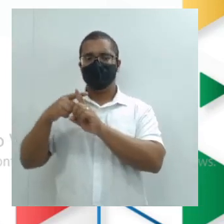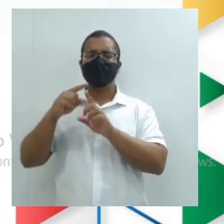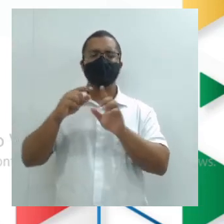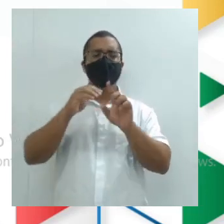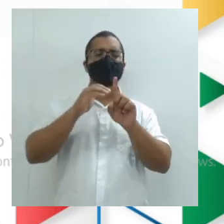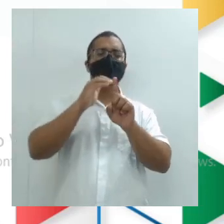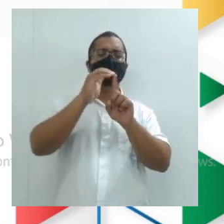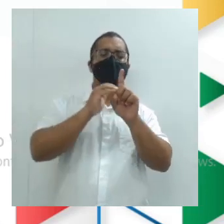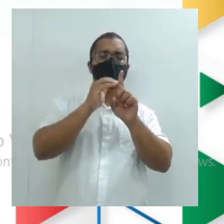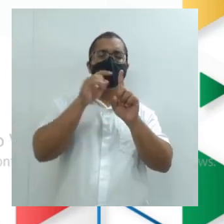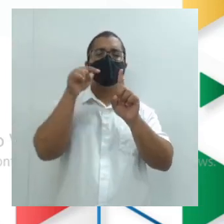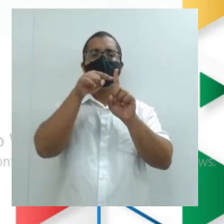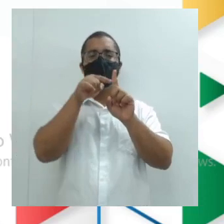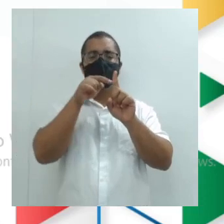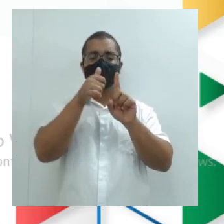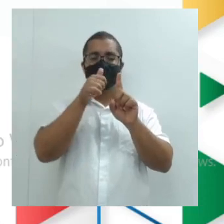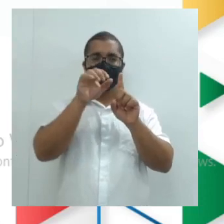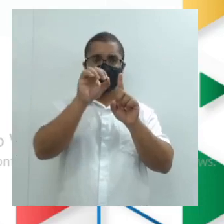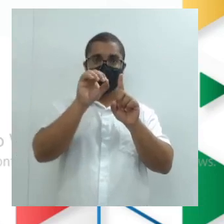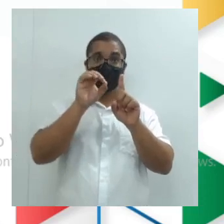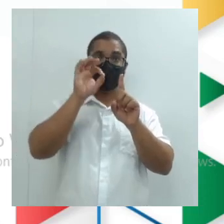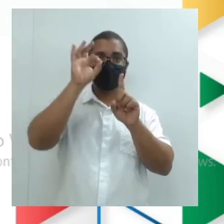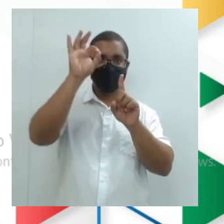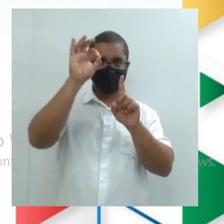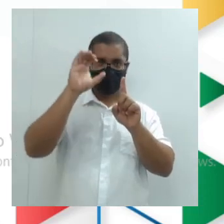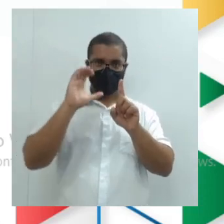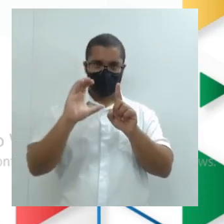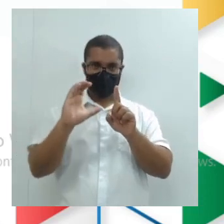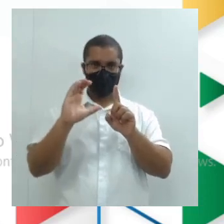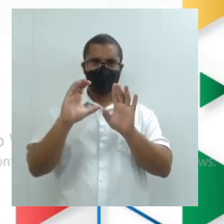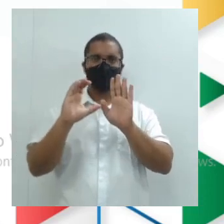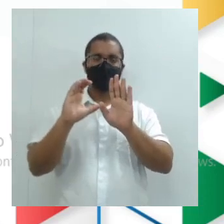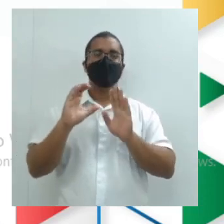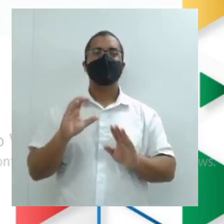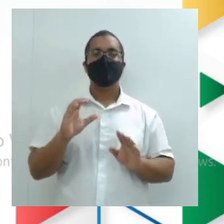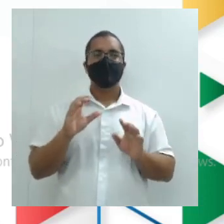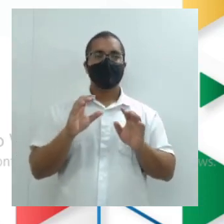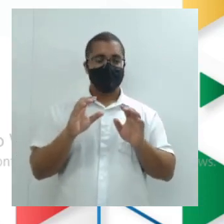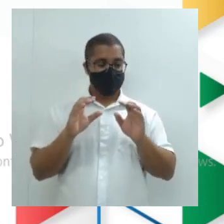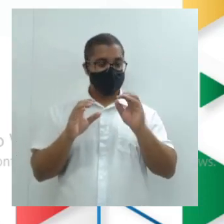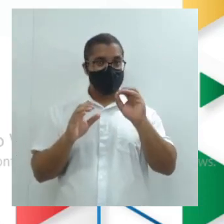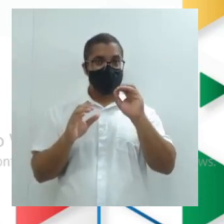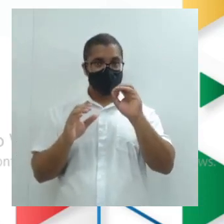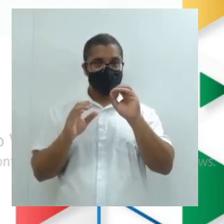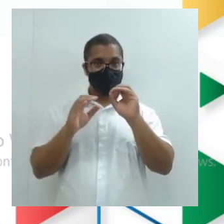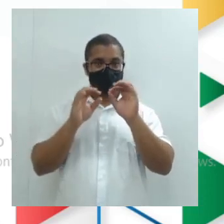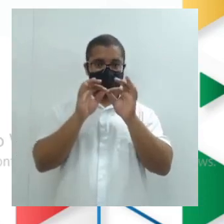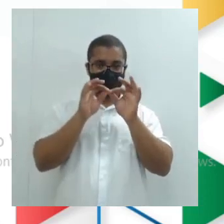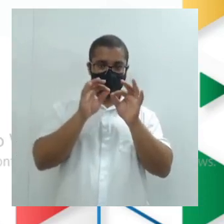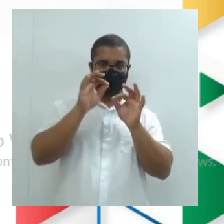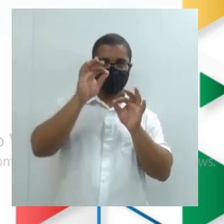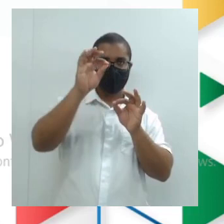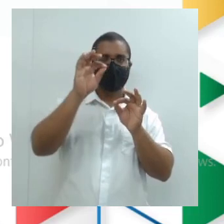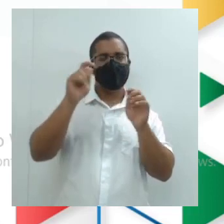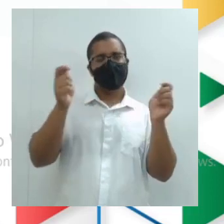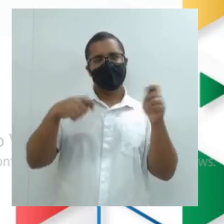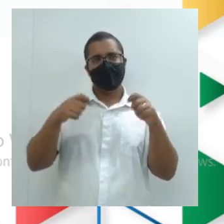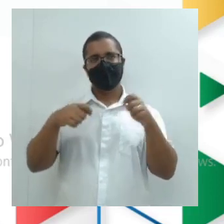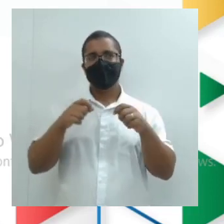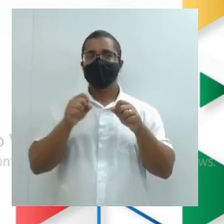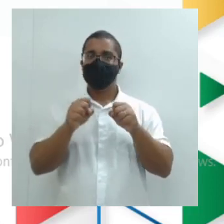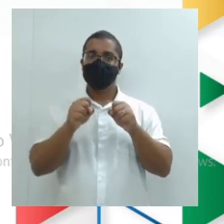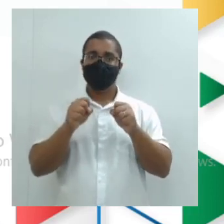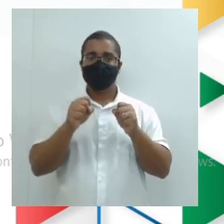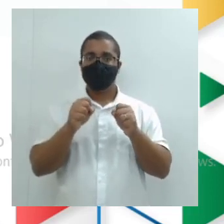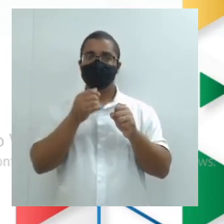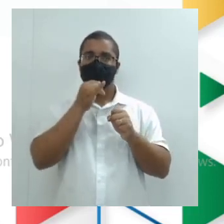graus, referência 10 graus Celsius, tá bom? Afastados do zero, esse 10 graus está afastado